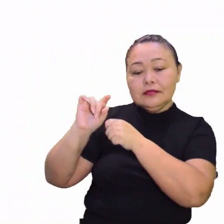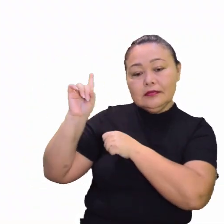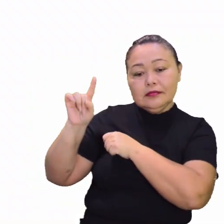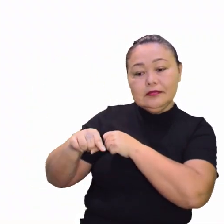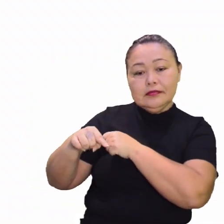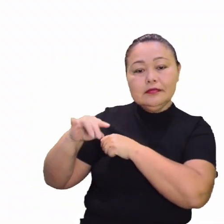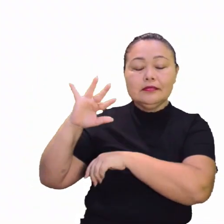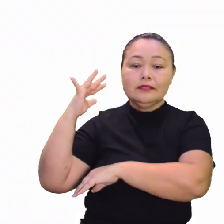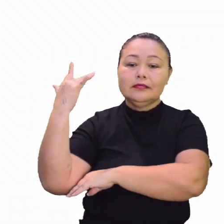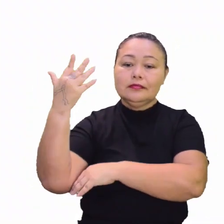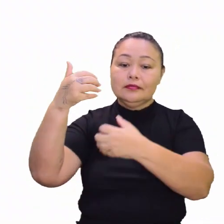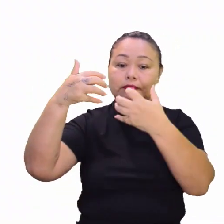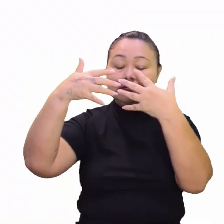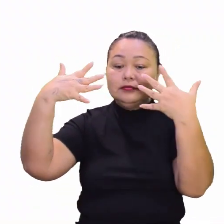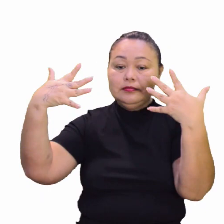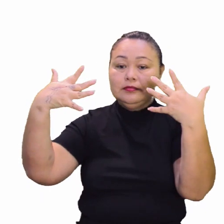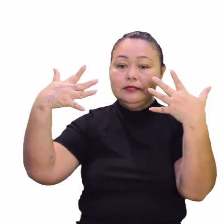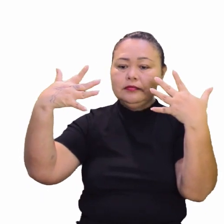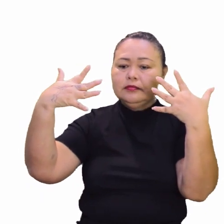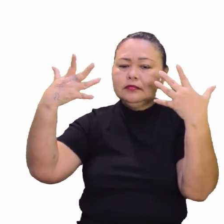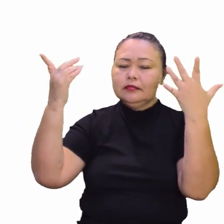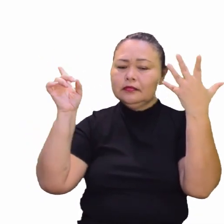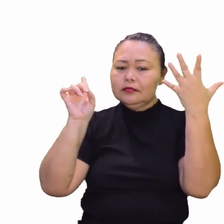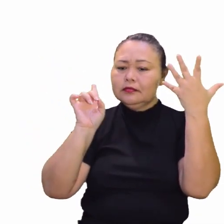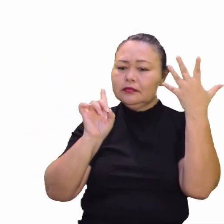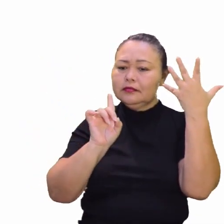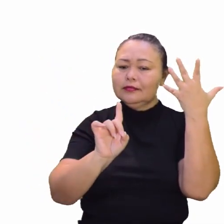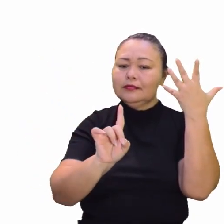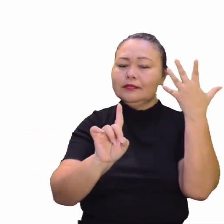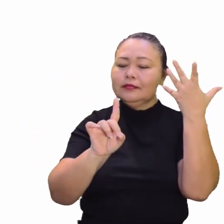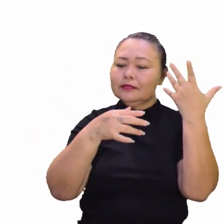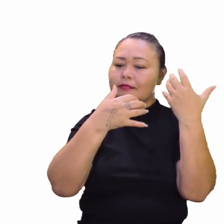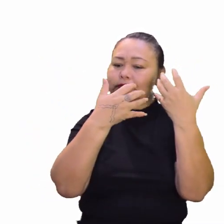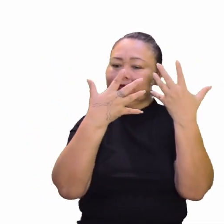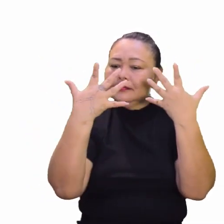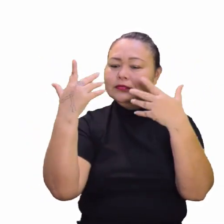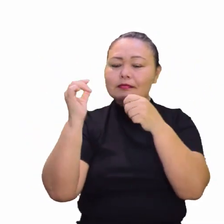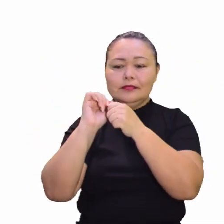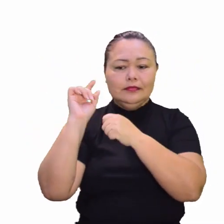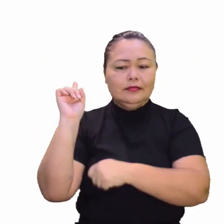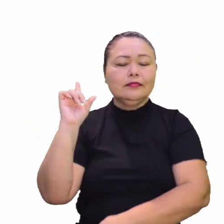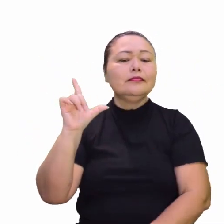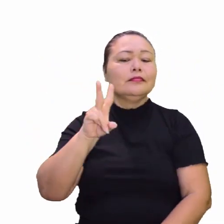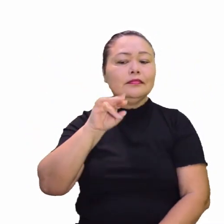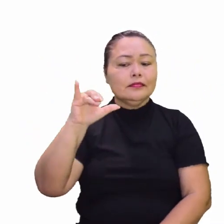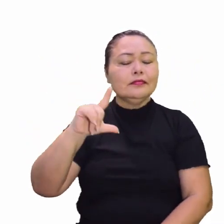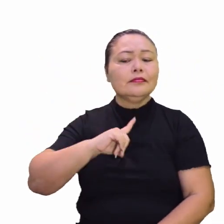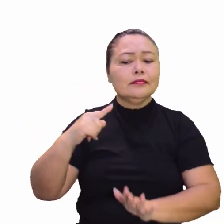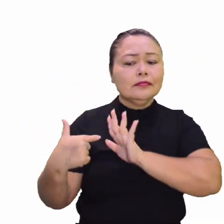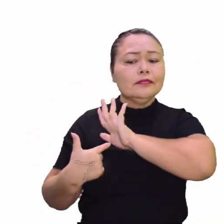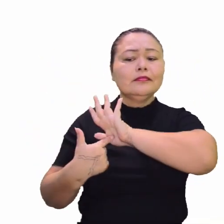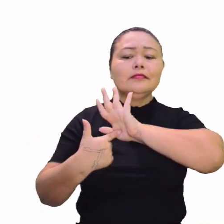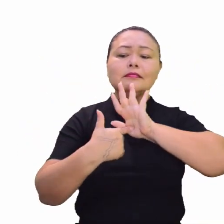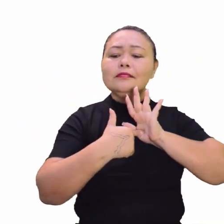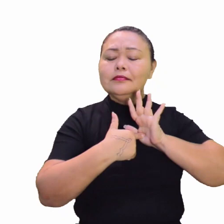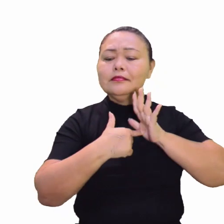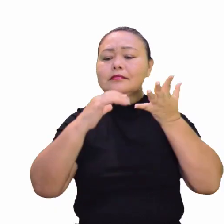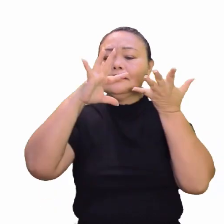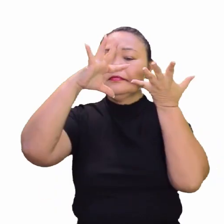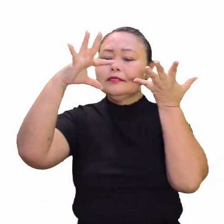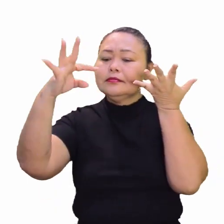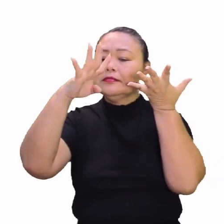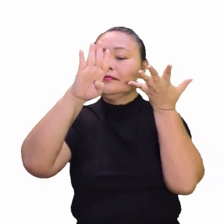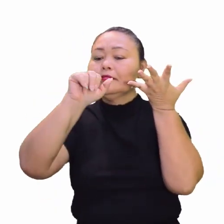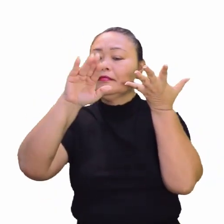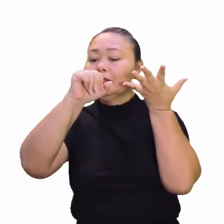que é a floresta ombrófila aberta. No meio dessa floresta ombrófila aberta, Rogério, vai aparecer as palmeiras, essa